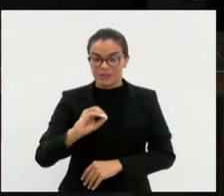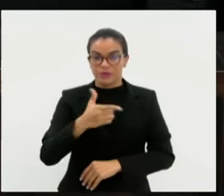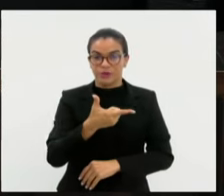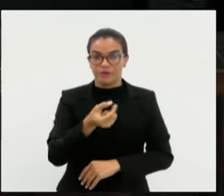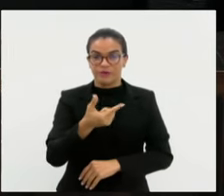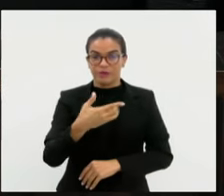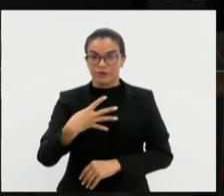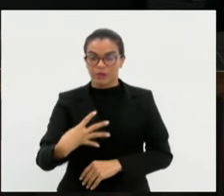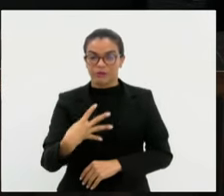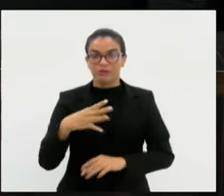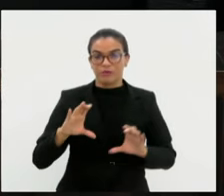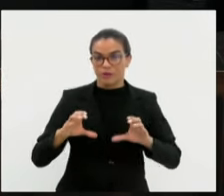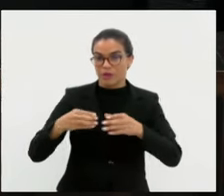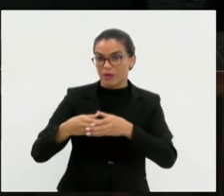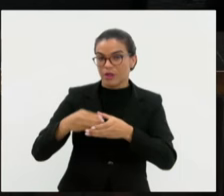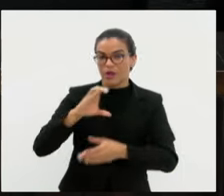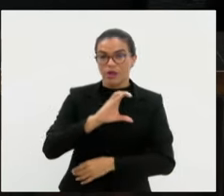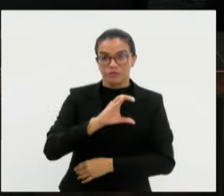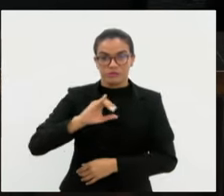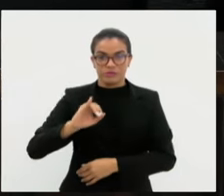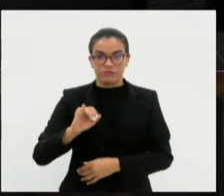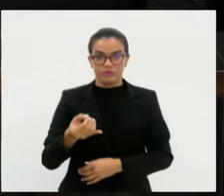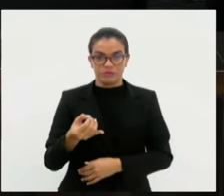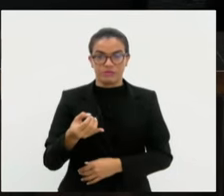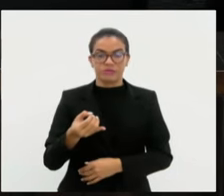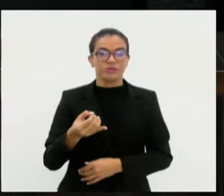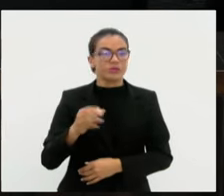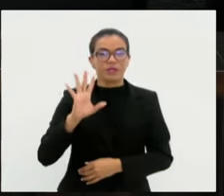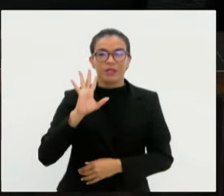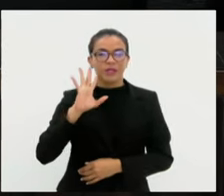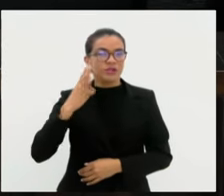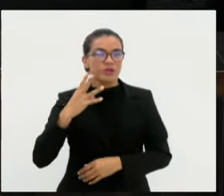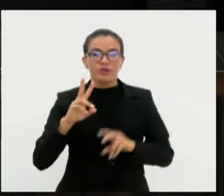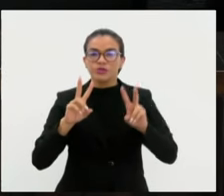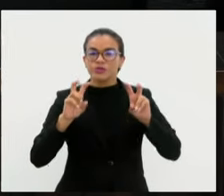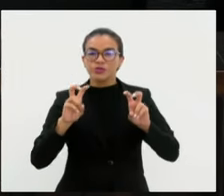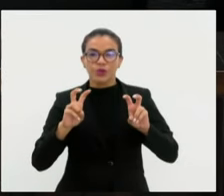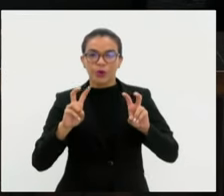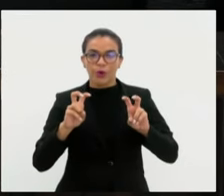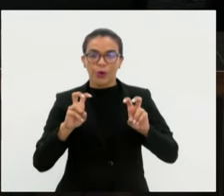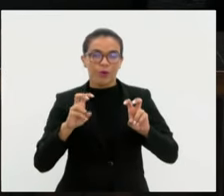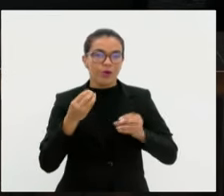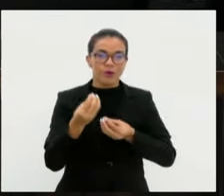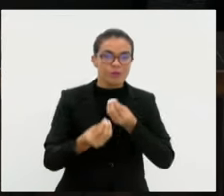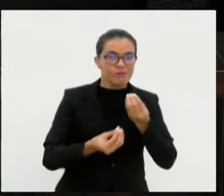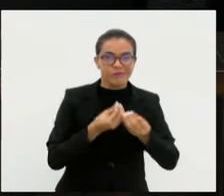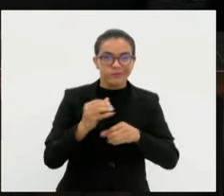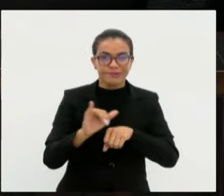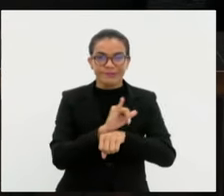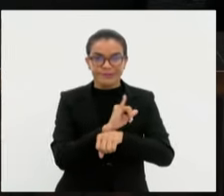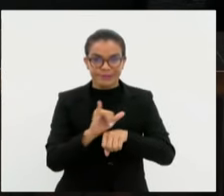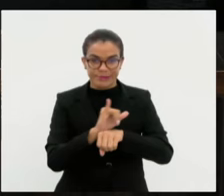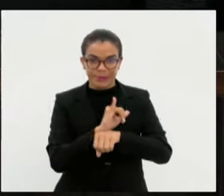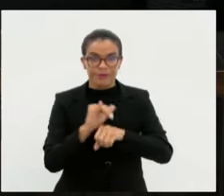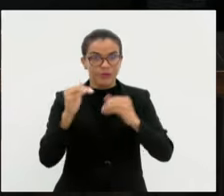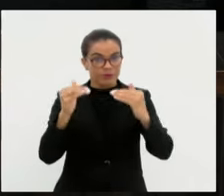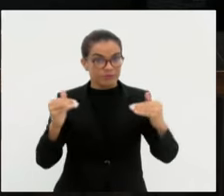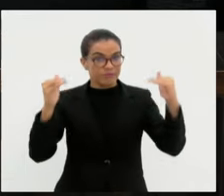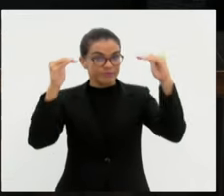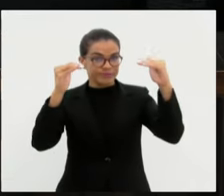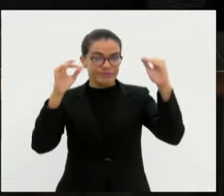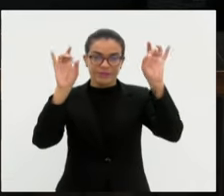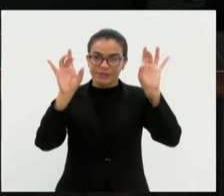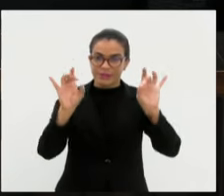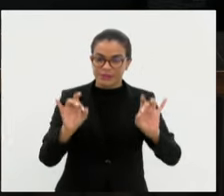610-2024, da Comissão de Constituição e Justiça, que resolve sobre os efeitos da decisão do órgão especial